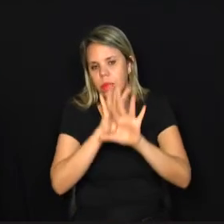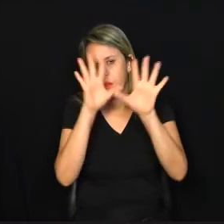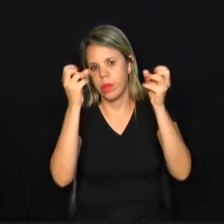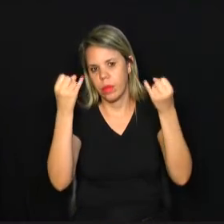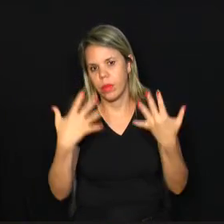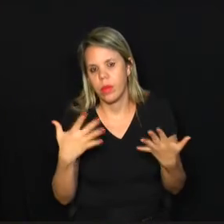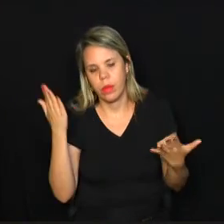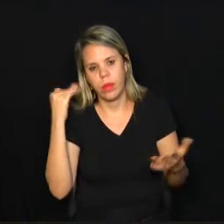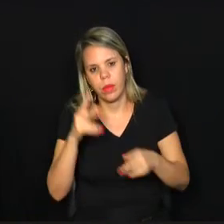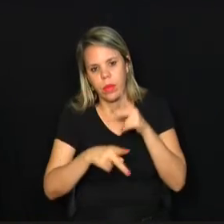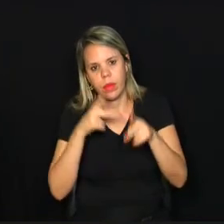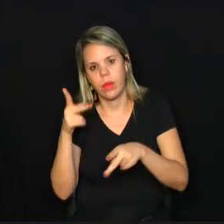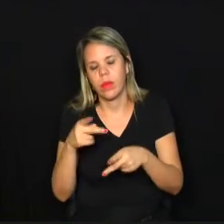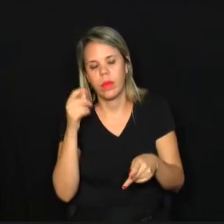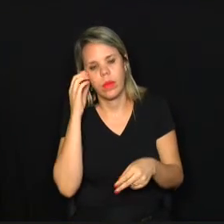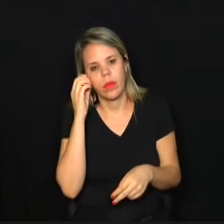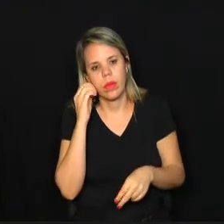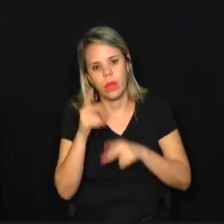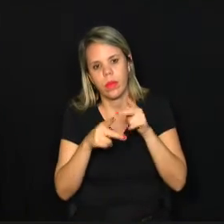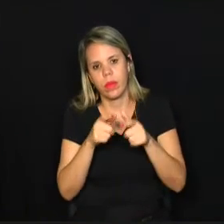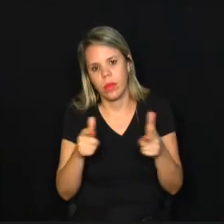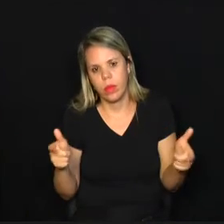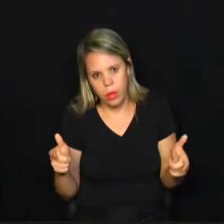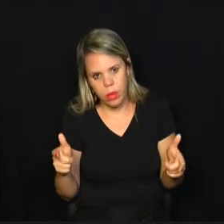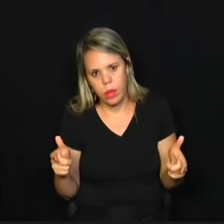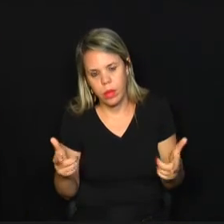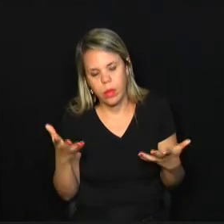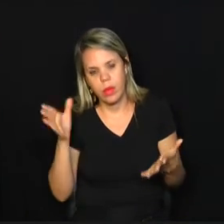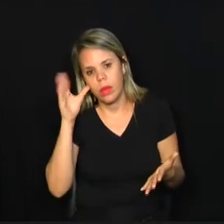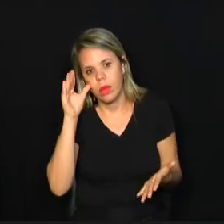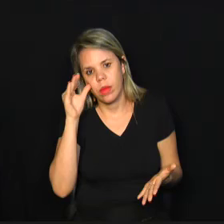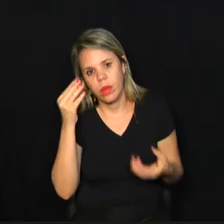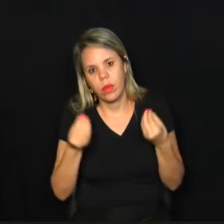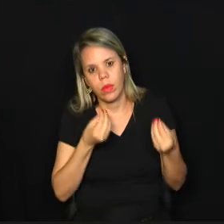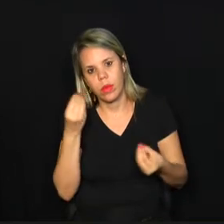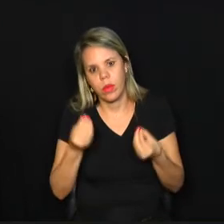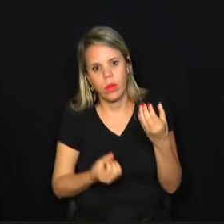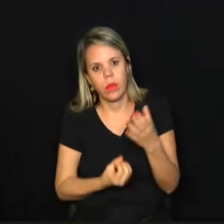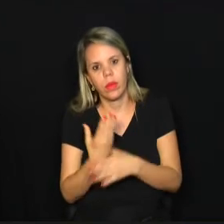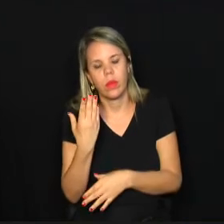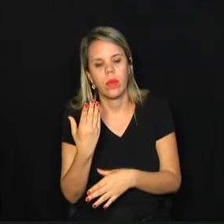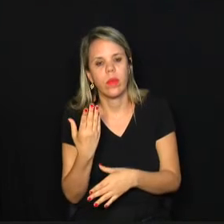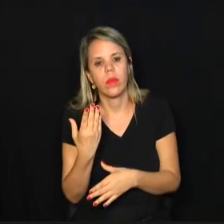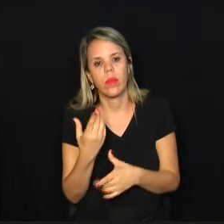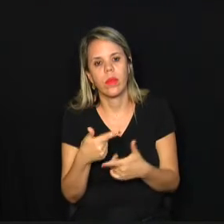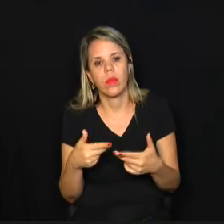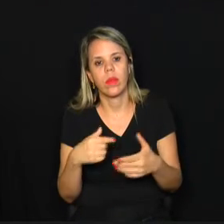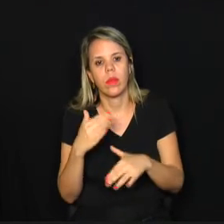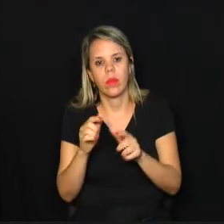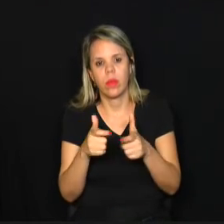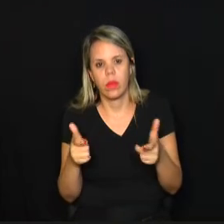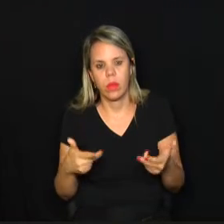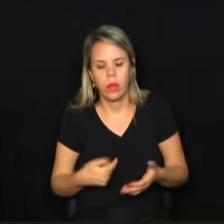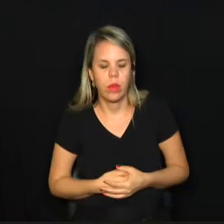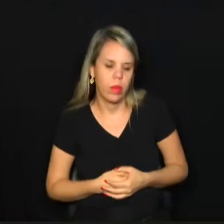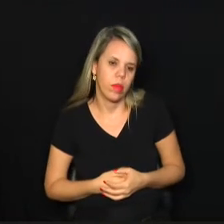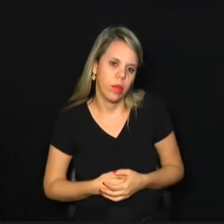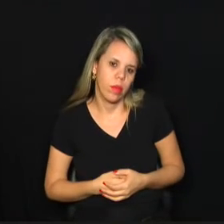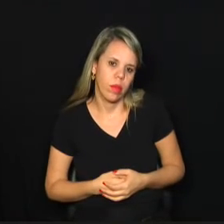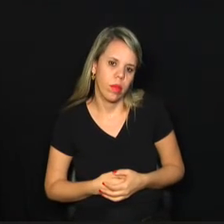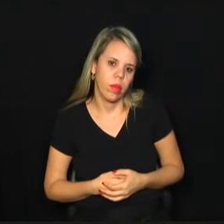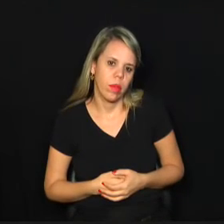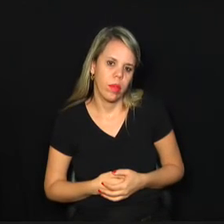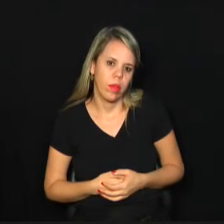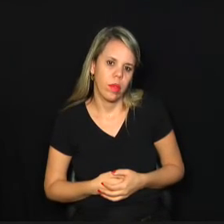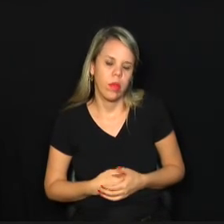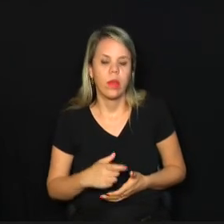sei que a população fica querendo saber como que está acontecendo, como que a coisa está evoluindo, mas de qualquer jeito